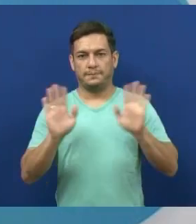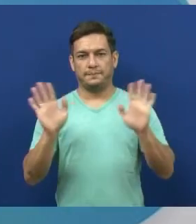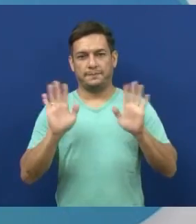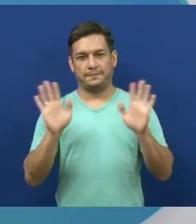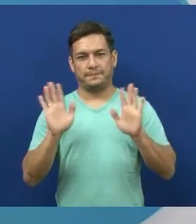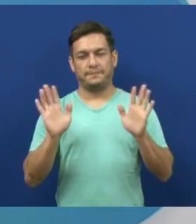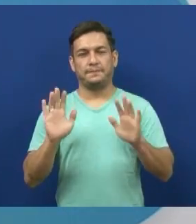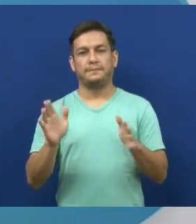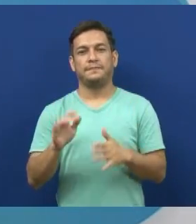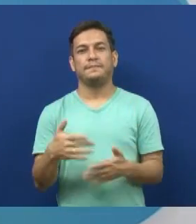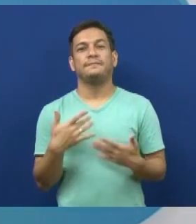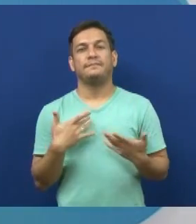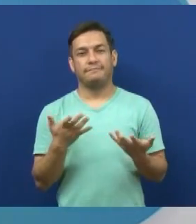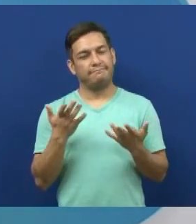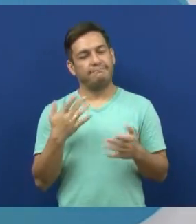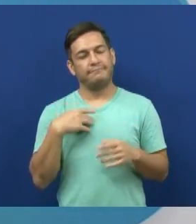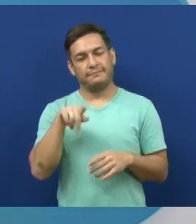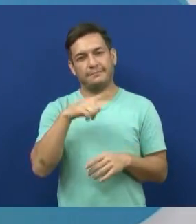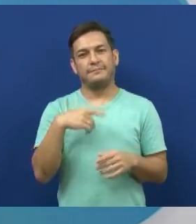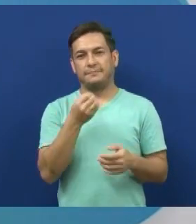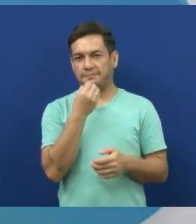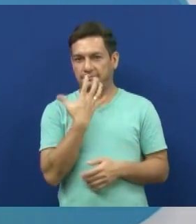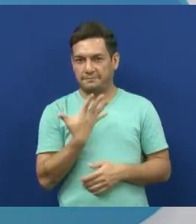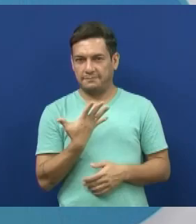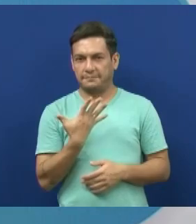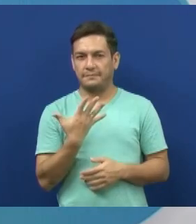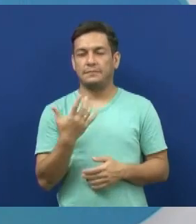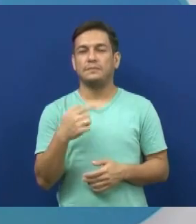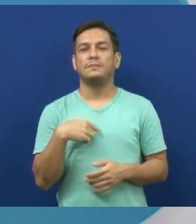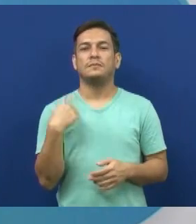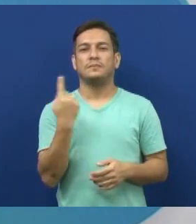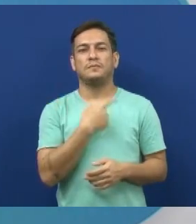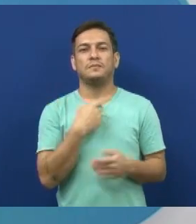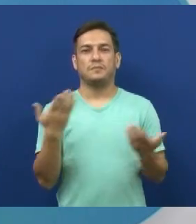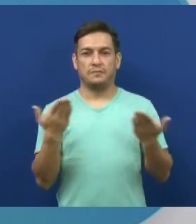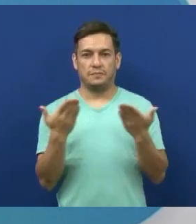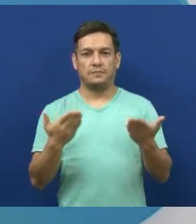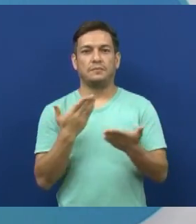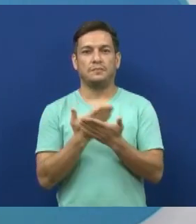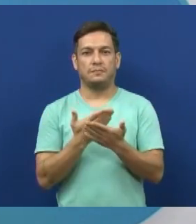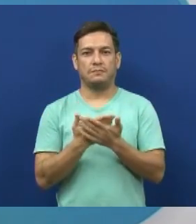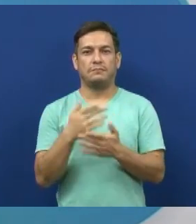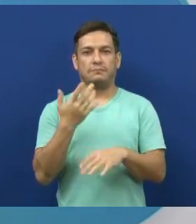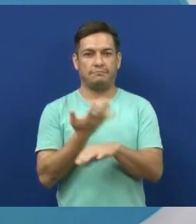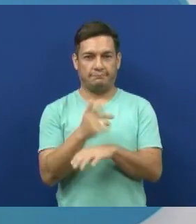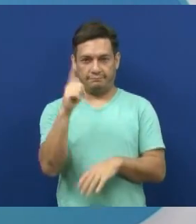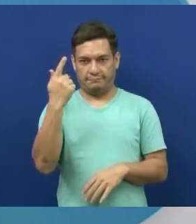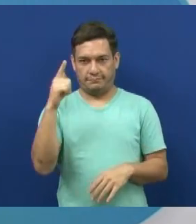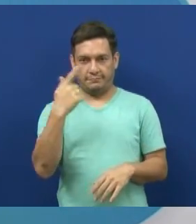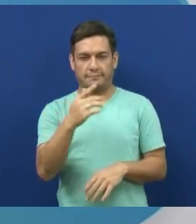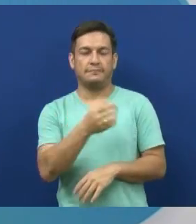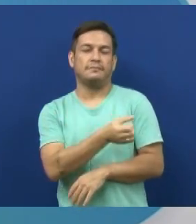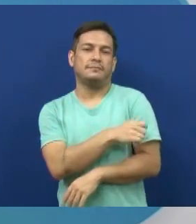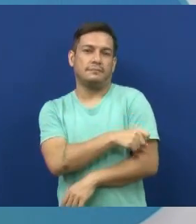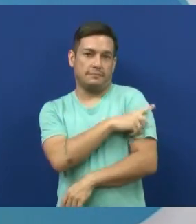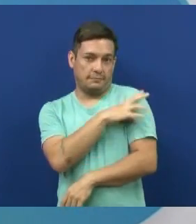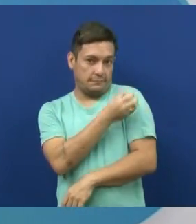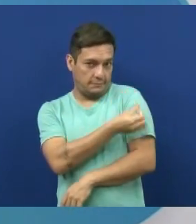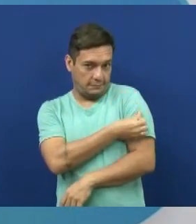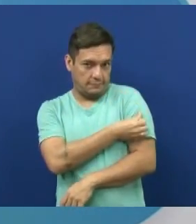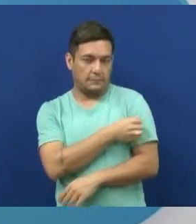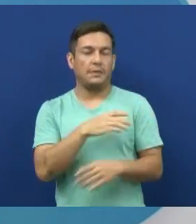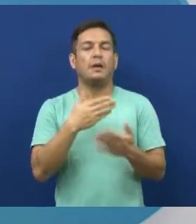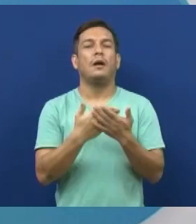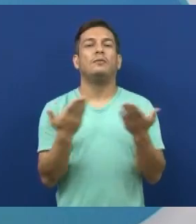Olá pessoal, espero que estejam todos bem. Estamos aqui para mais uma aula de Geografia do sexto ano, tá ok? A nossa aula de hoje é